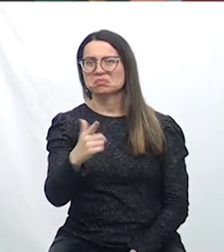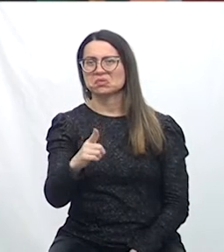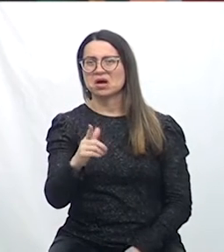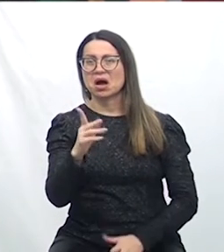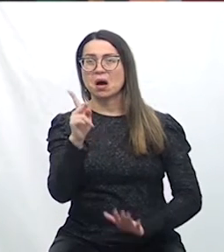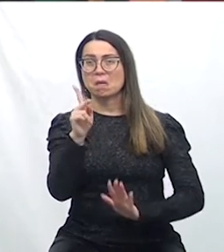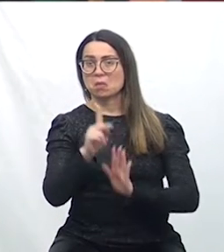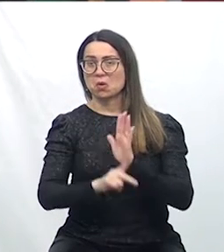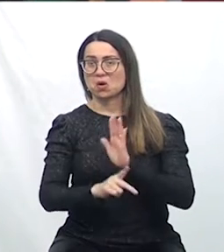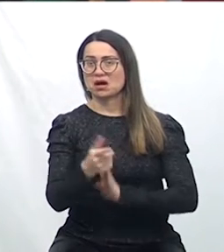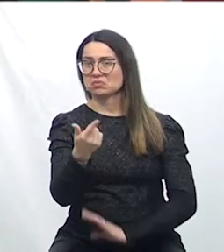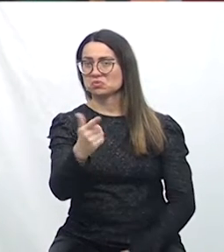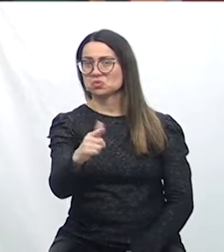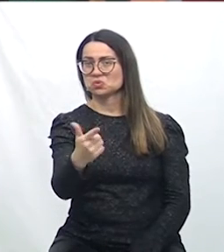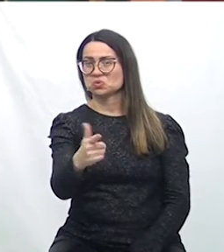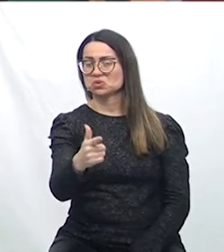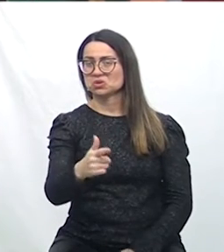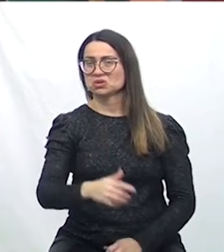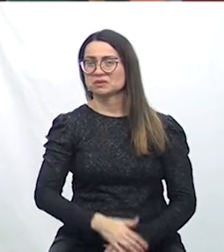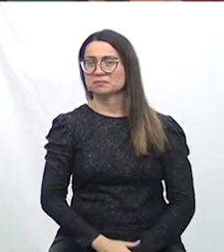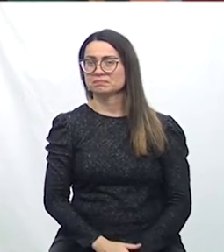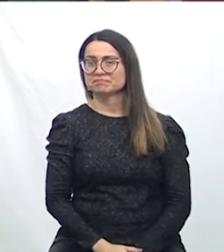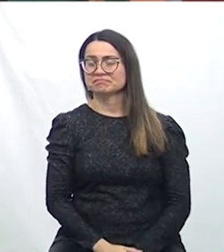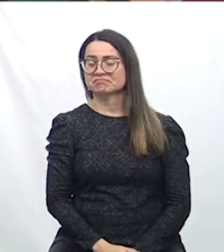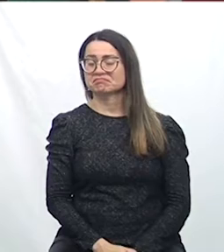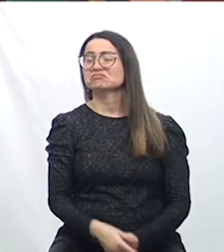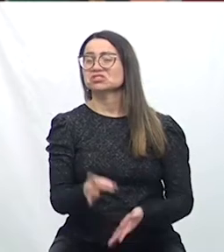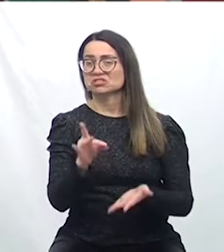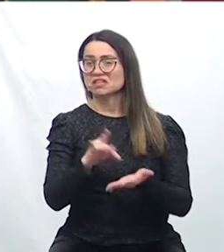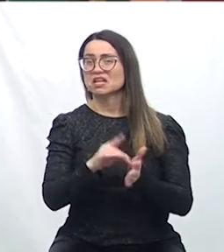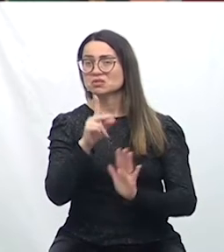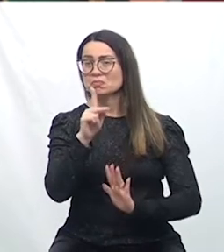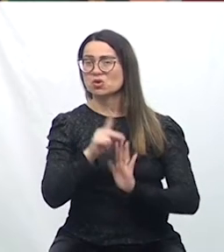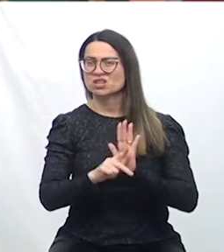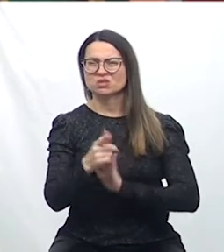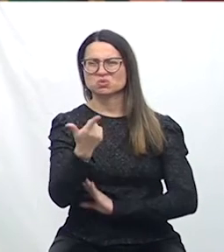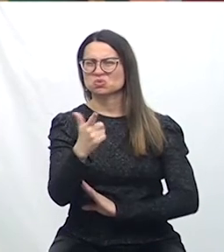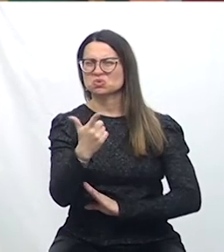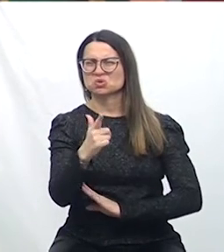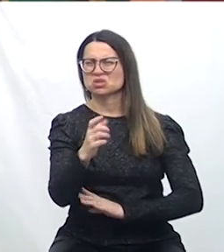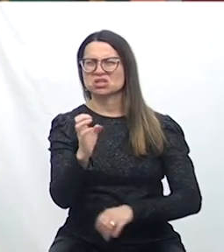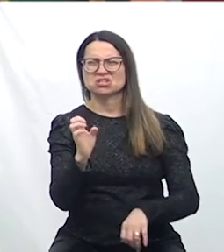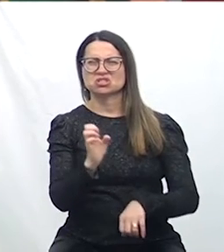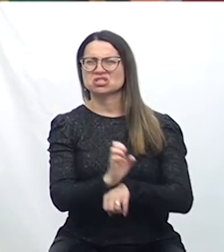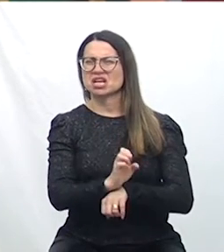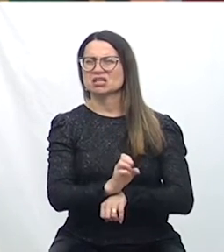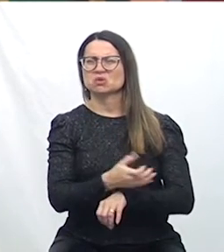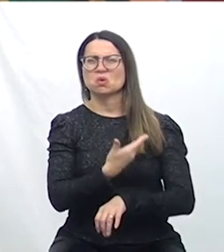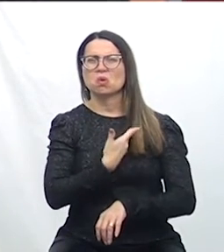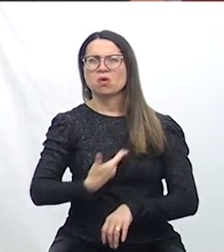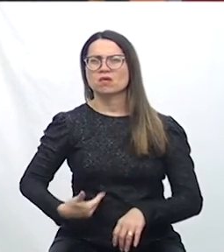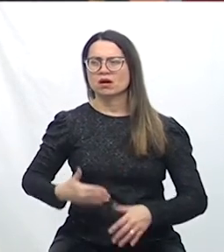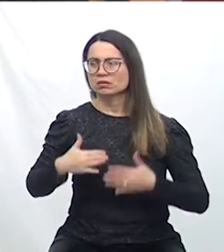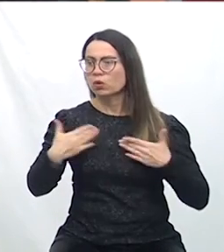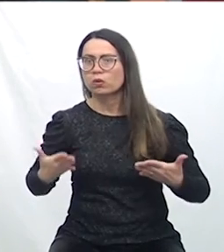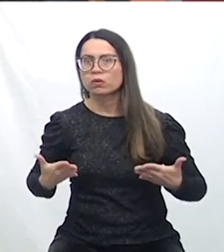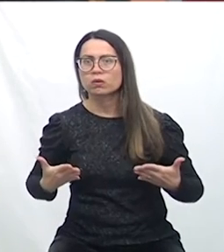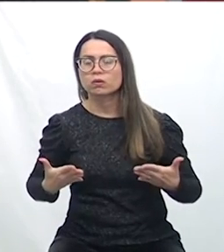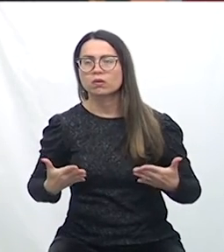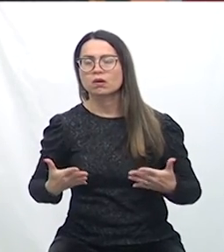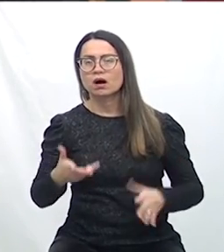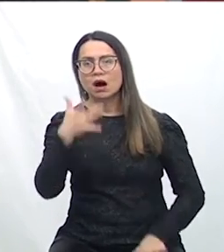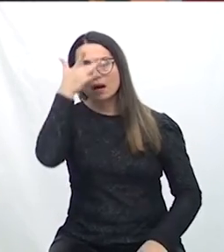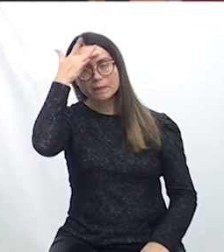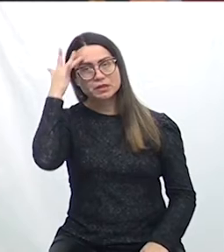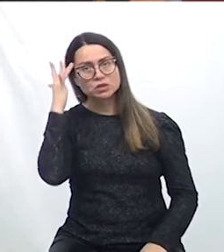Um governo que realmente não tinha projeto. Um projeto de Estado, um governo de susto. O pessoal do Pio Correia